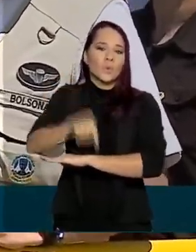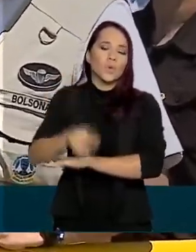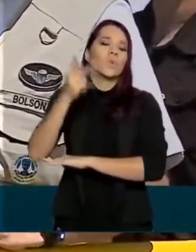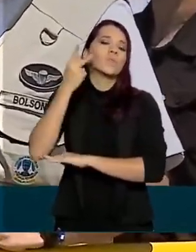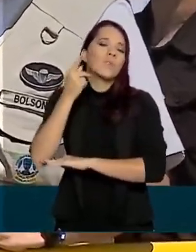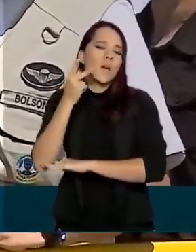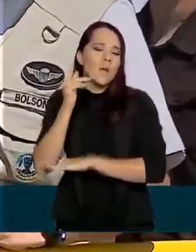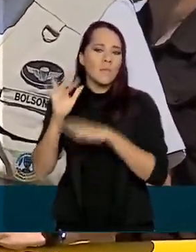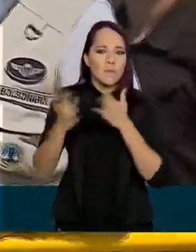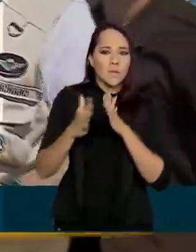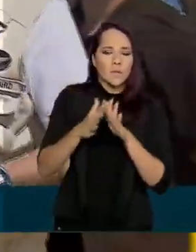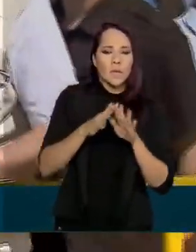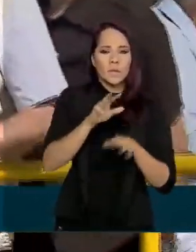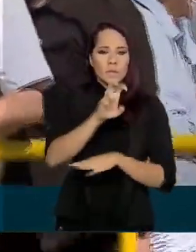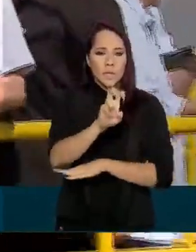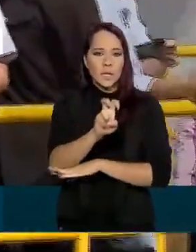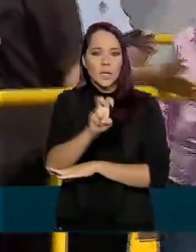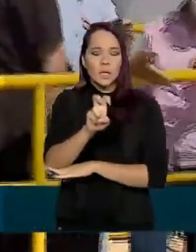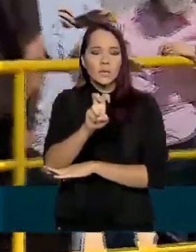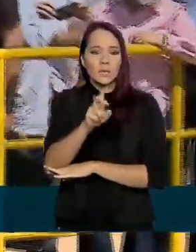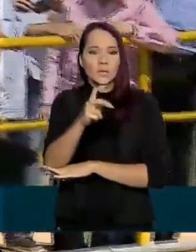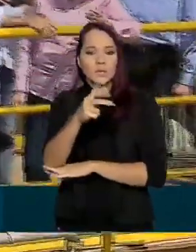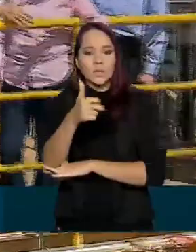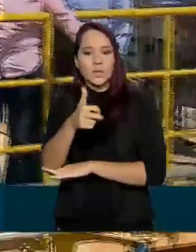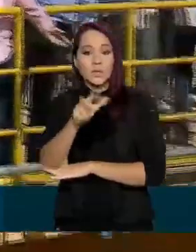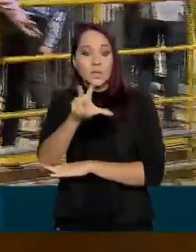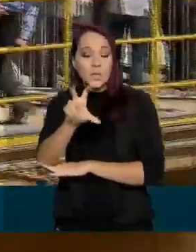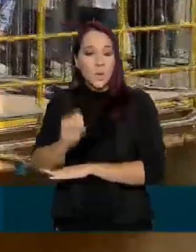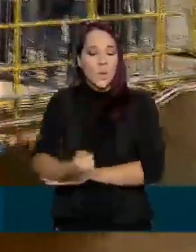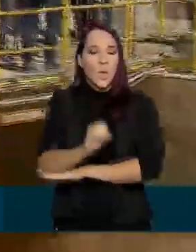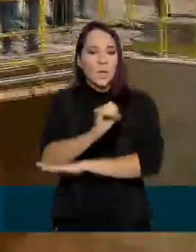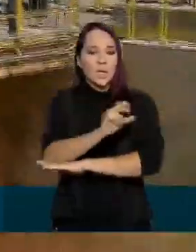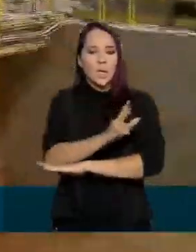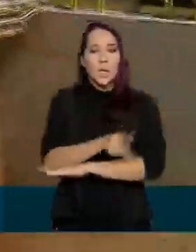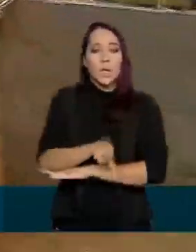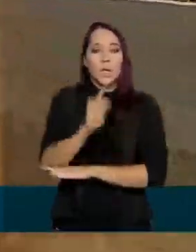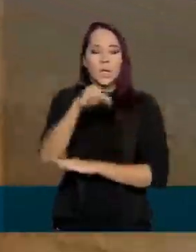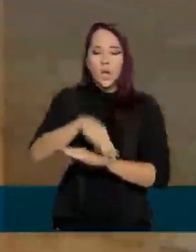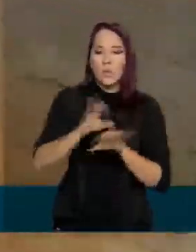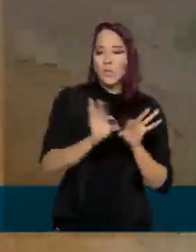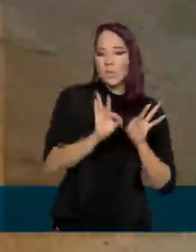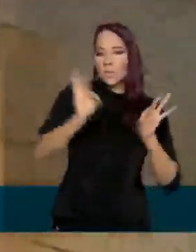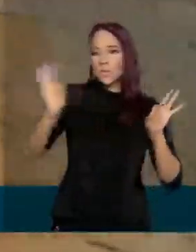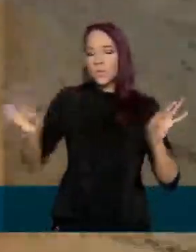em cerca de 550 km da capital fortaleza